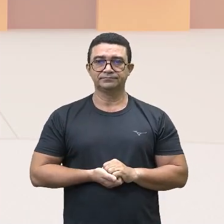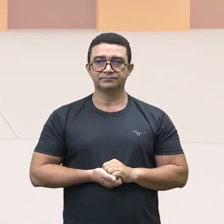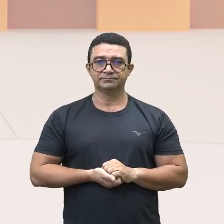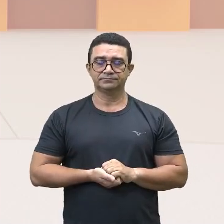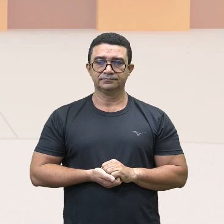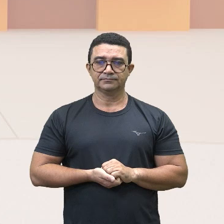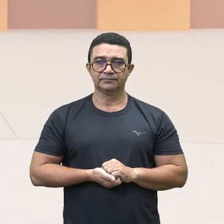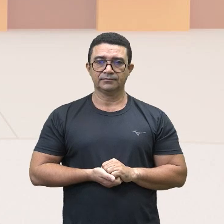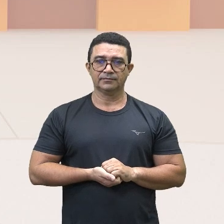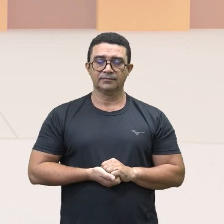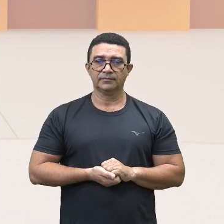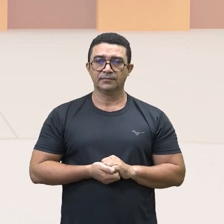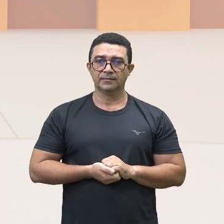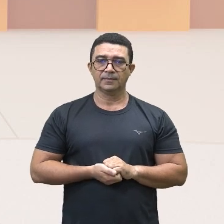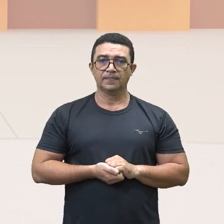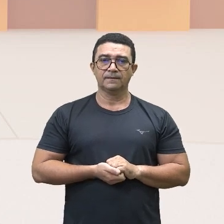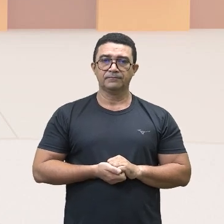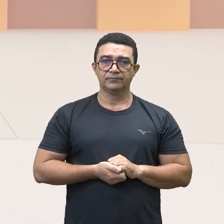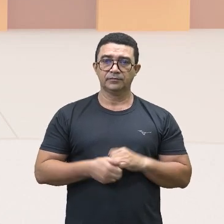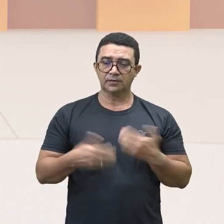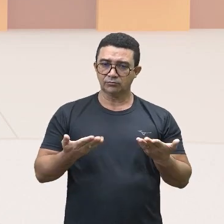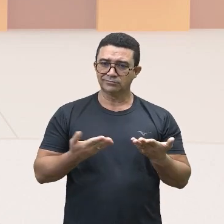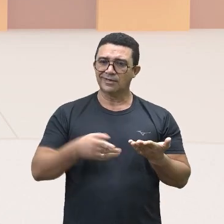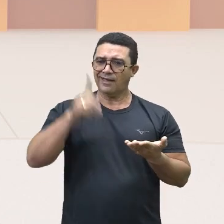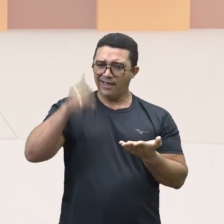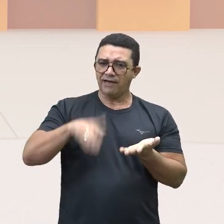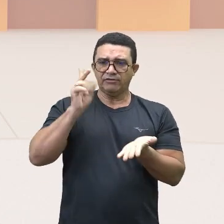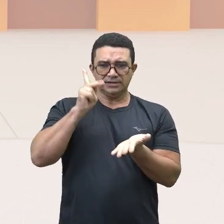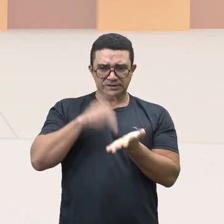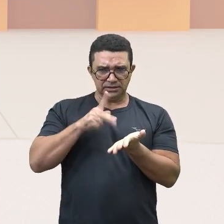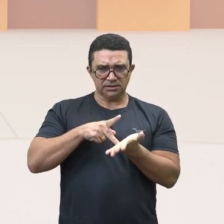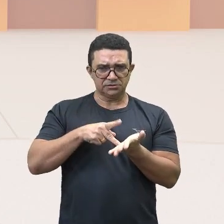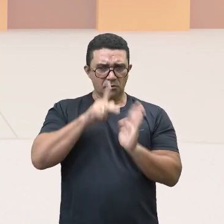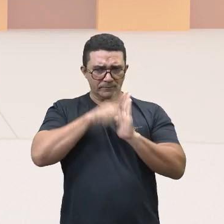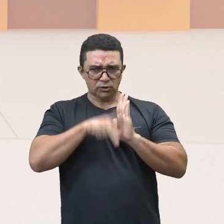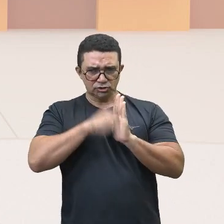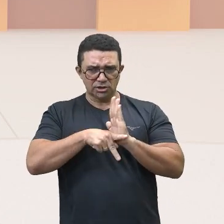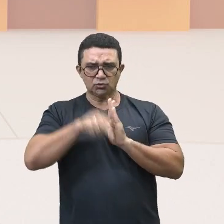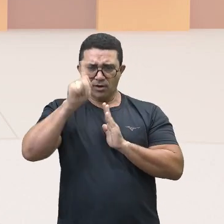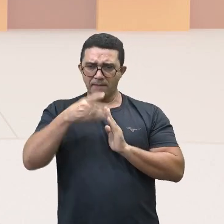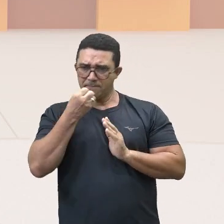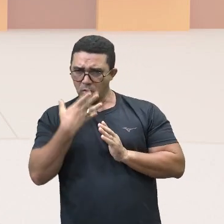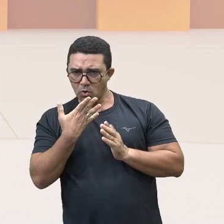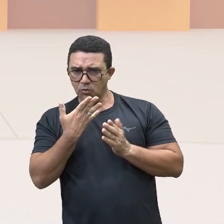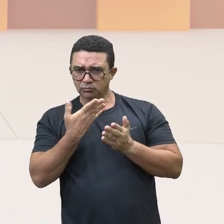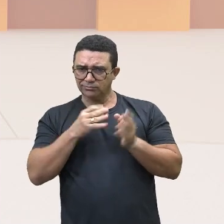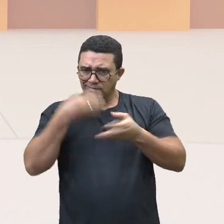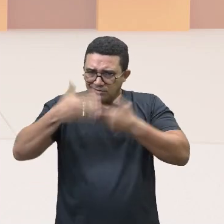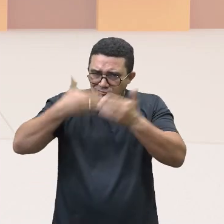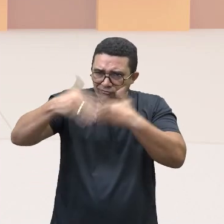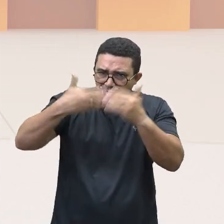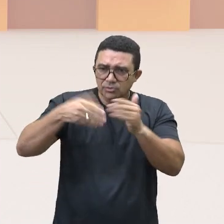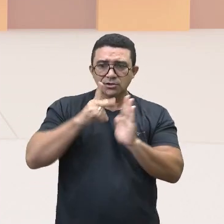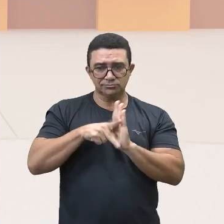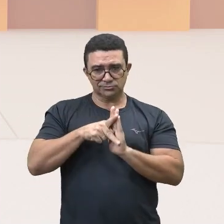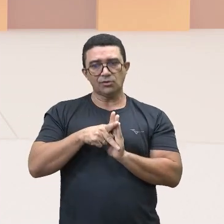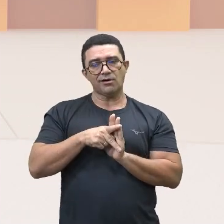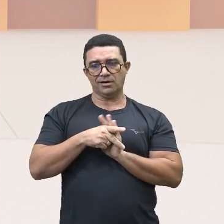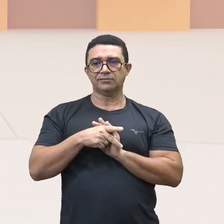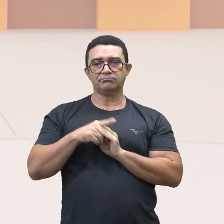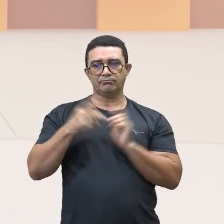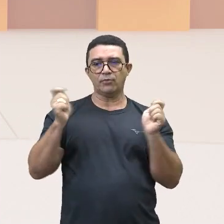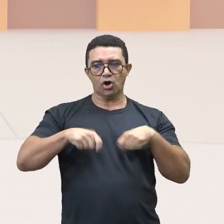legitimação da política pública escolhida. Ela é legítima? Vale a pena fazer? É viável? Então, se faz.